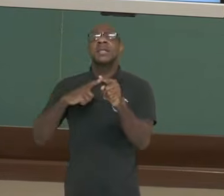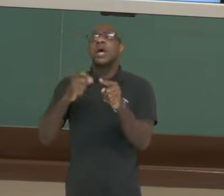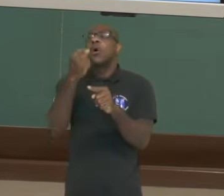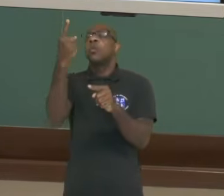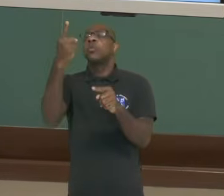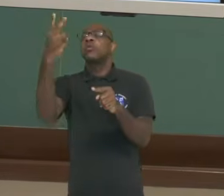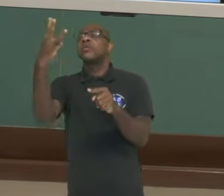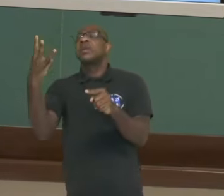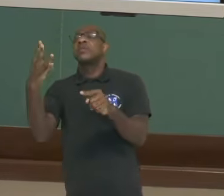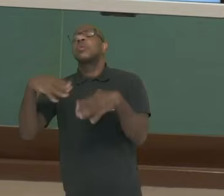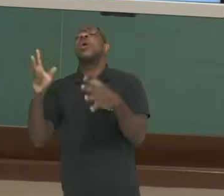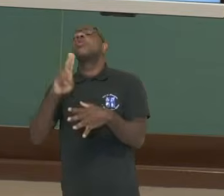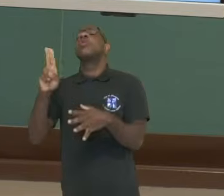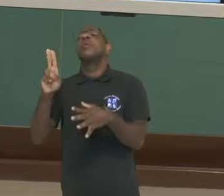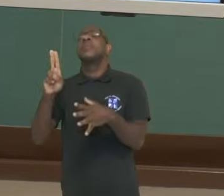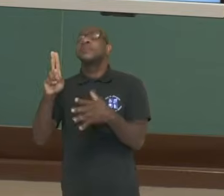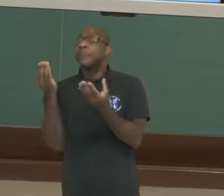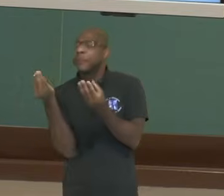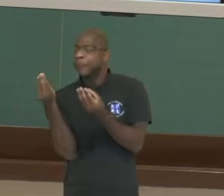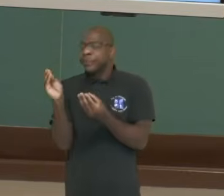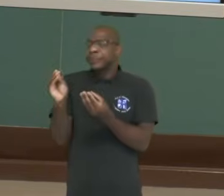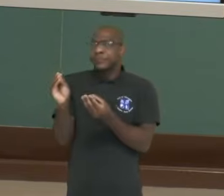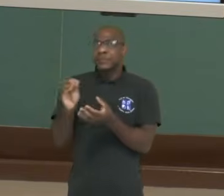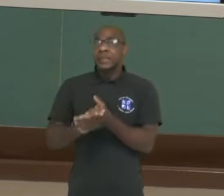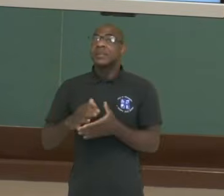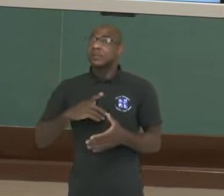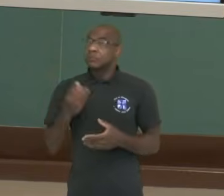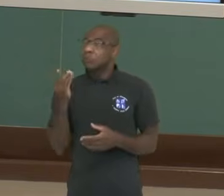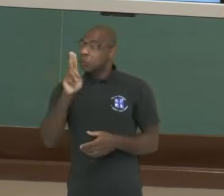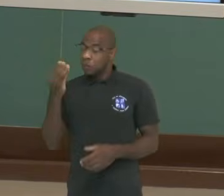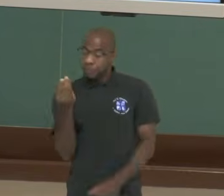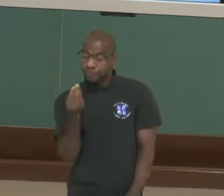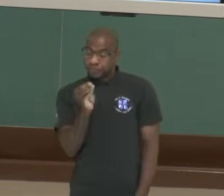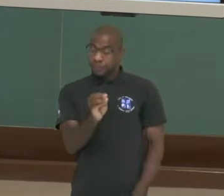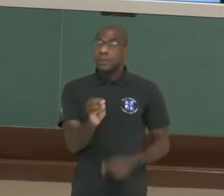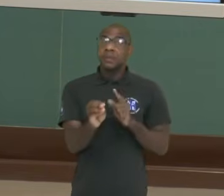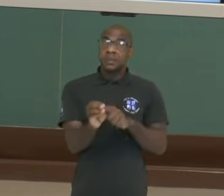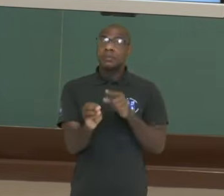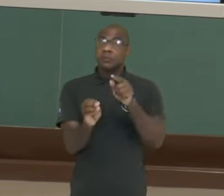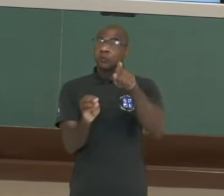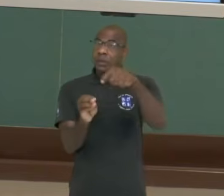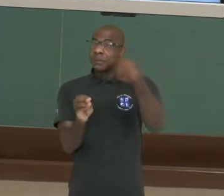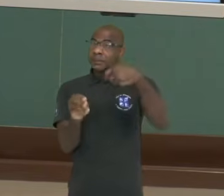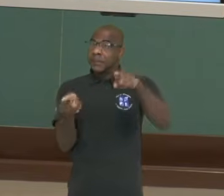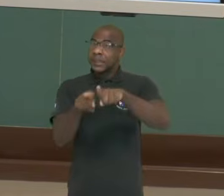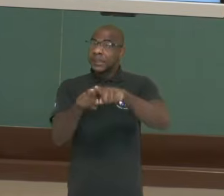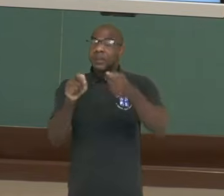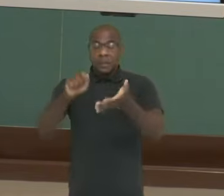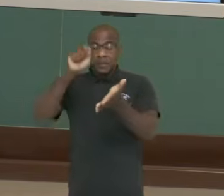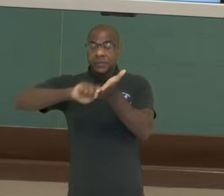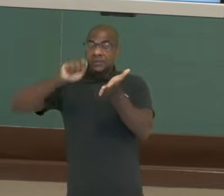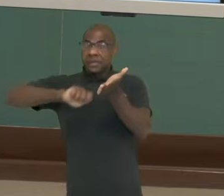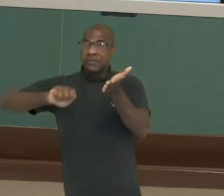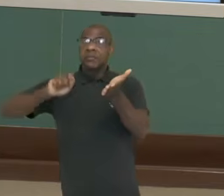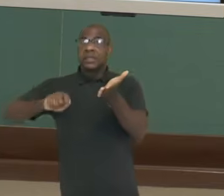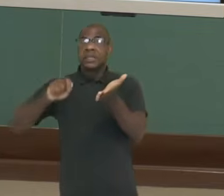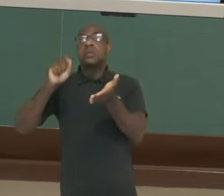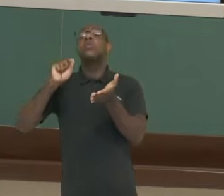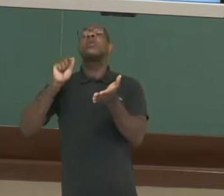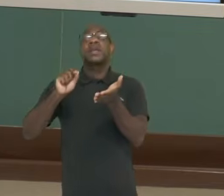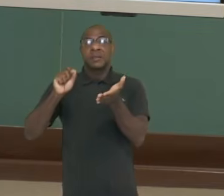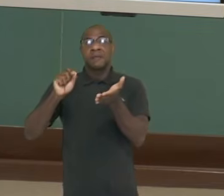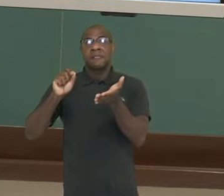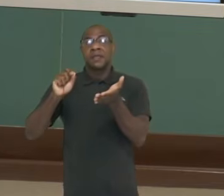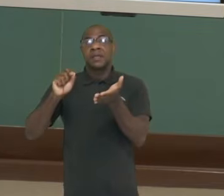2 e 3. Além de nomear essas estruturas, você também vai descrever, você vai relatar